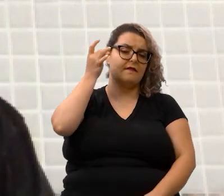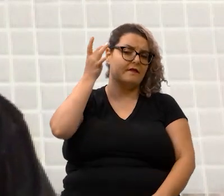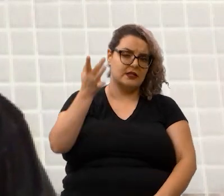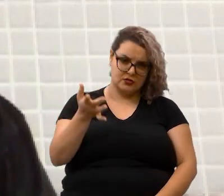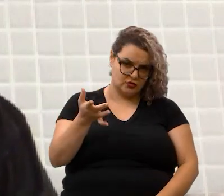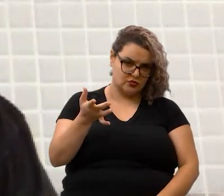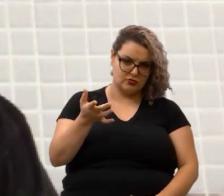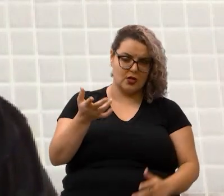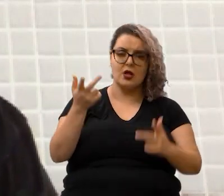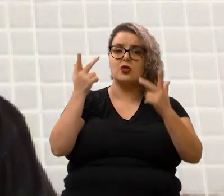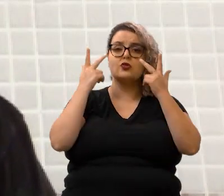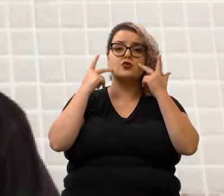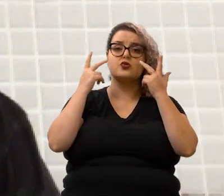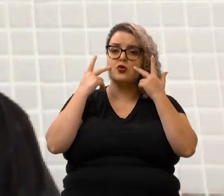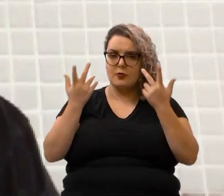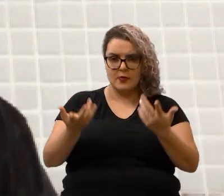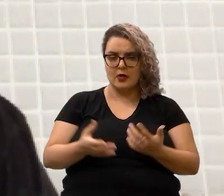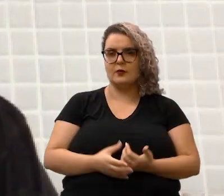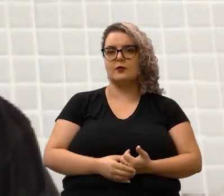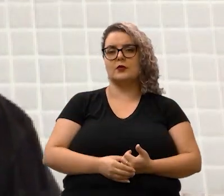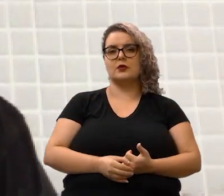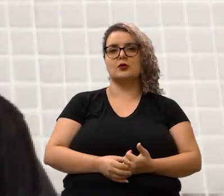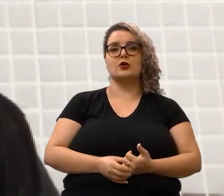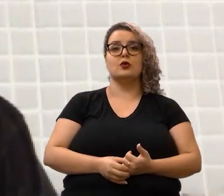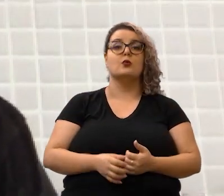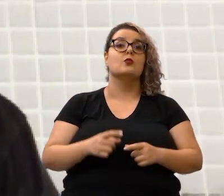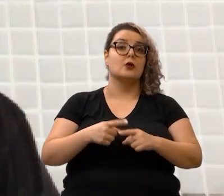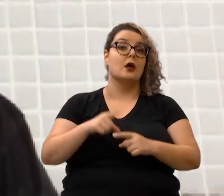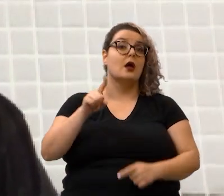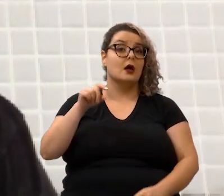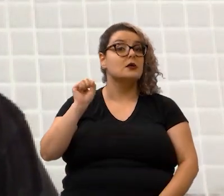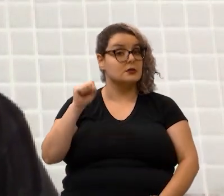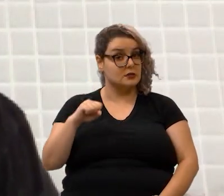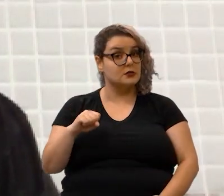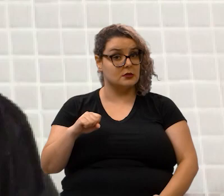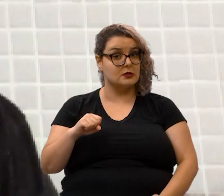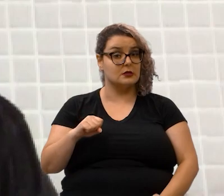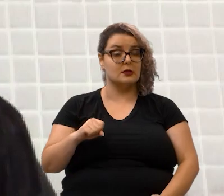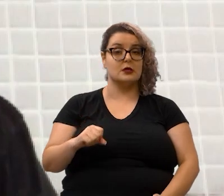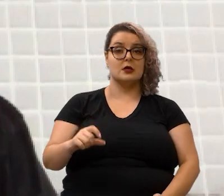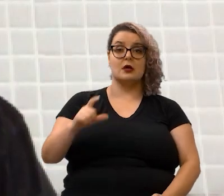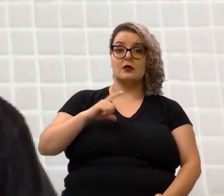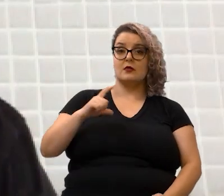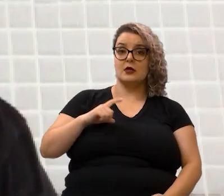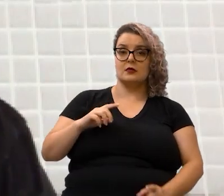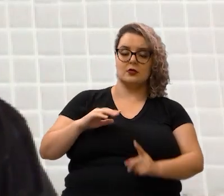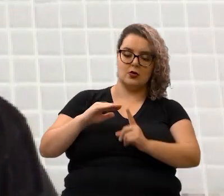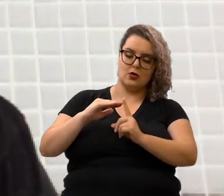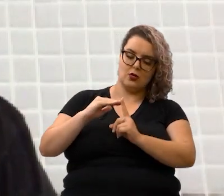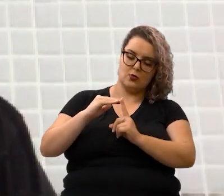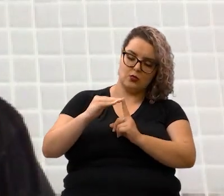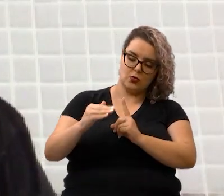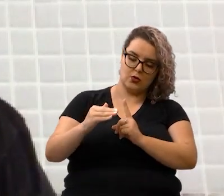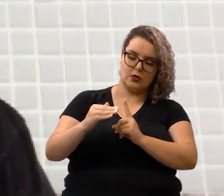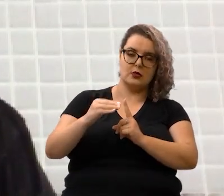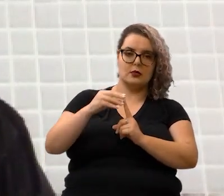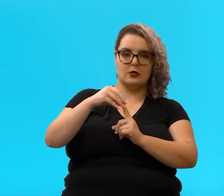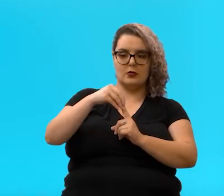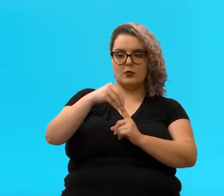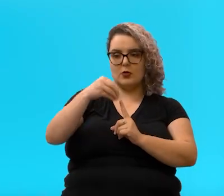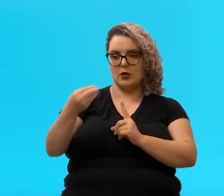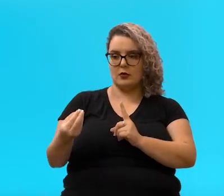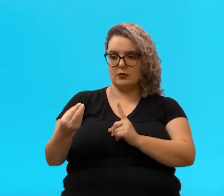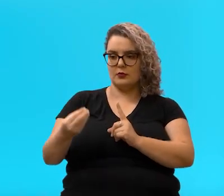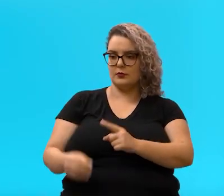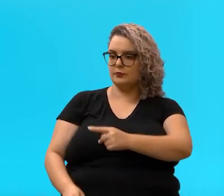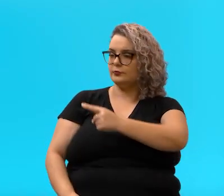é uma cirurgia muito tranquila de fazer, porque aí sim, nós vamos cortar aquela cabeça do fêmur, né, tirar aquela peça